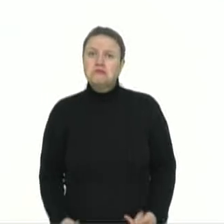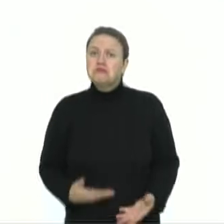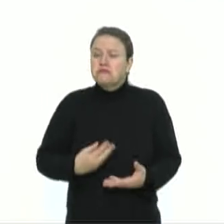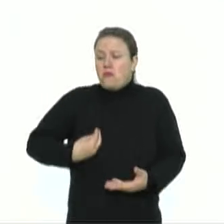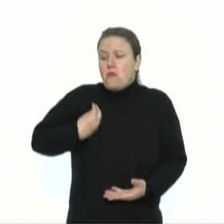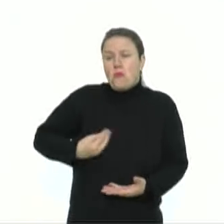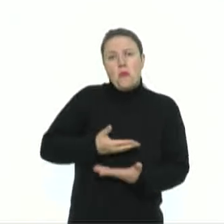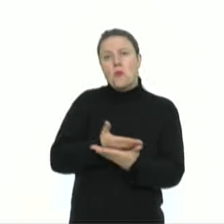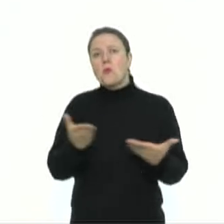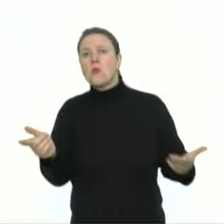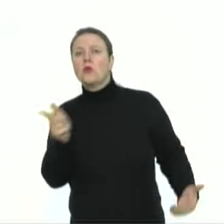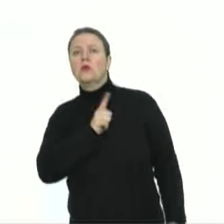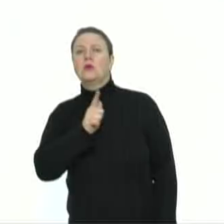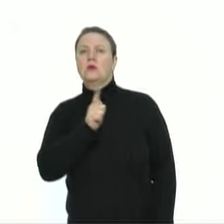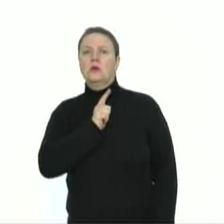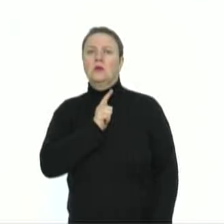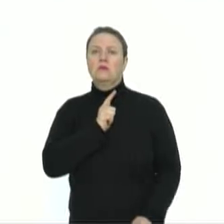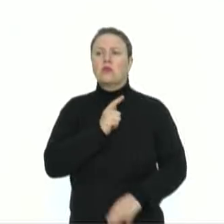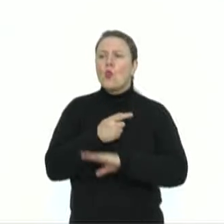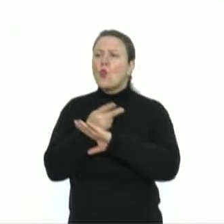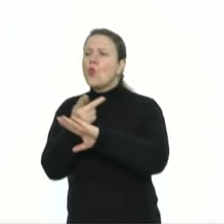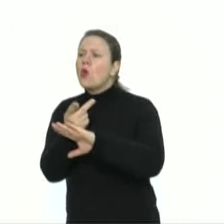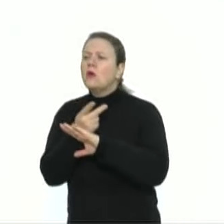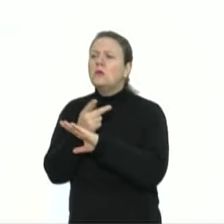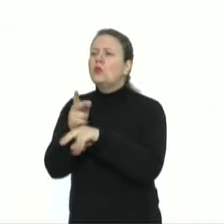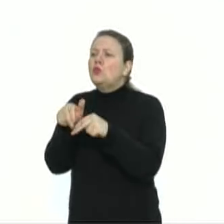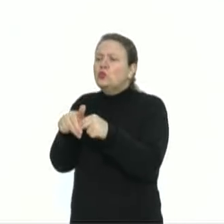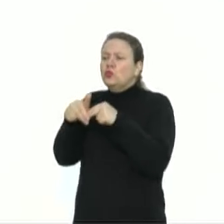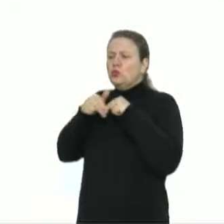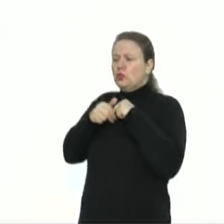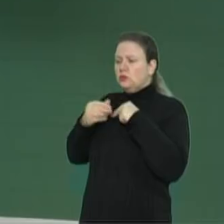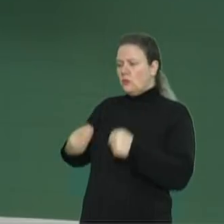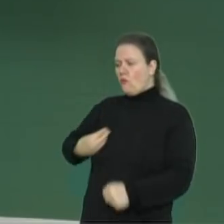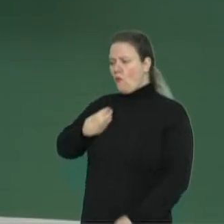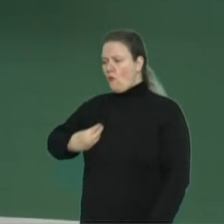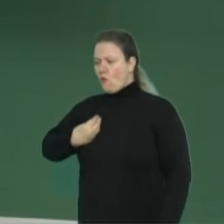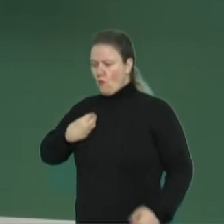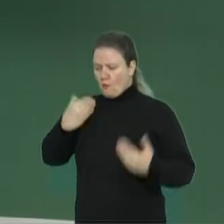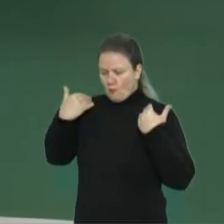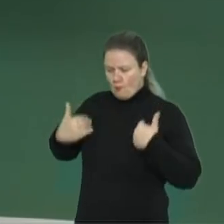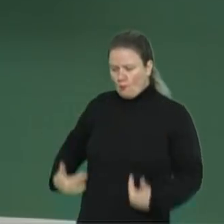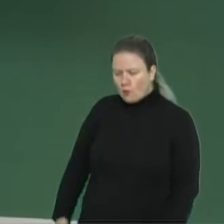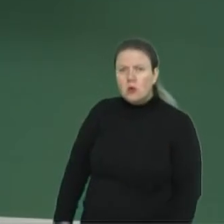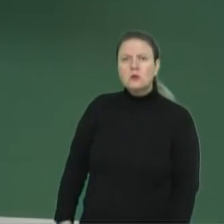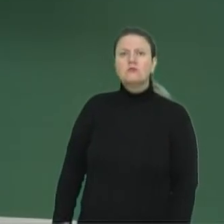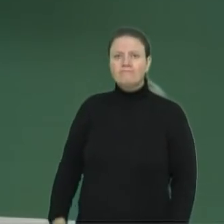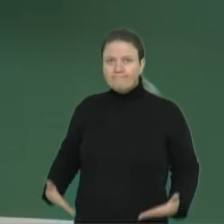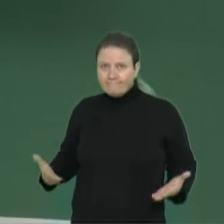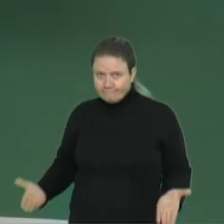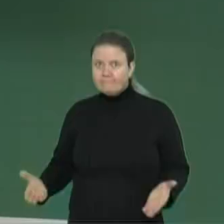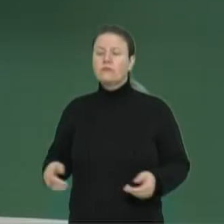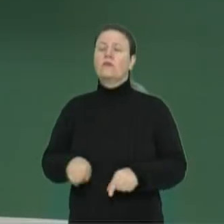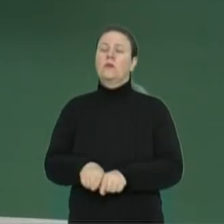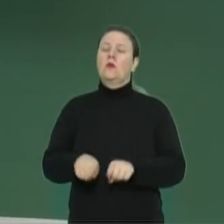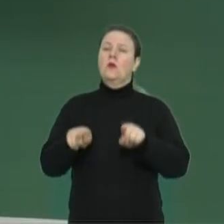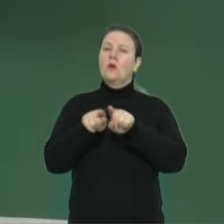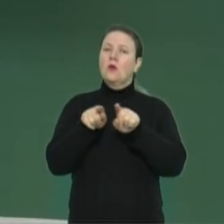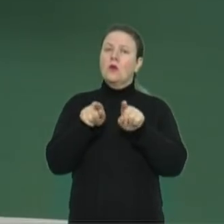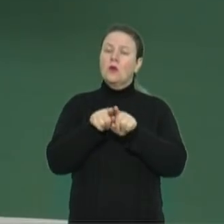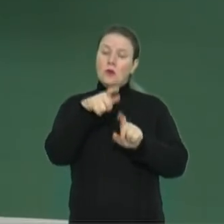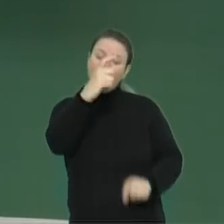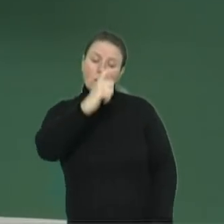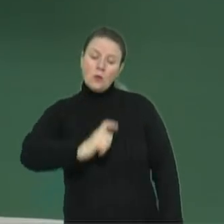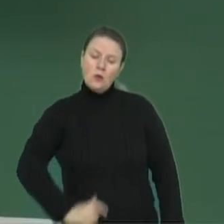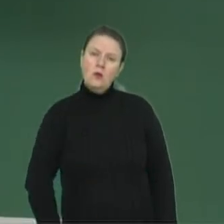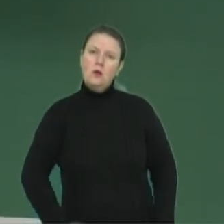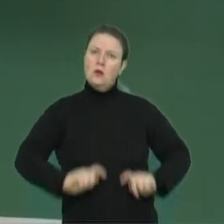que, além de buscar o sentido do ser, ou seja, o sentido de estar aqui, o sentido da vida, né? Ele é um ser que